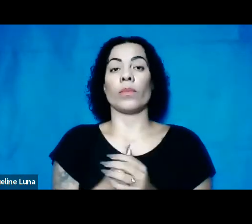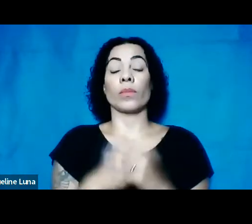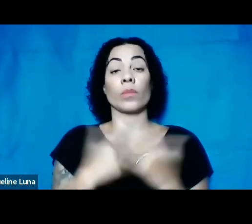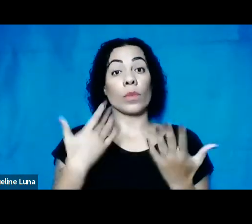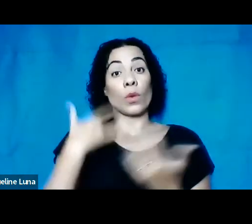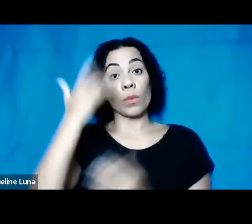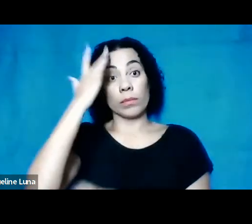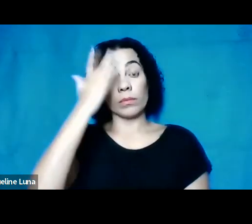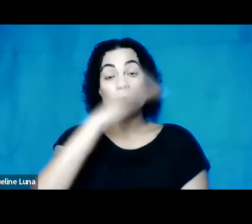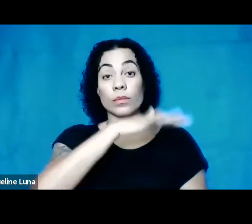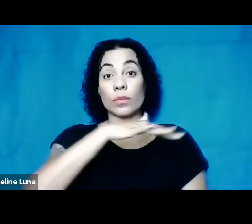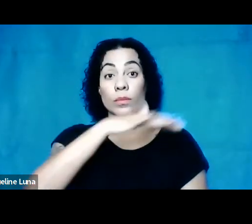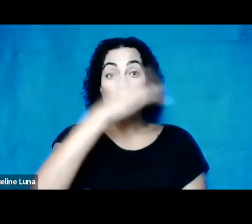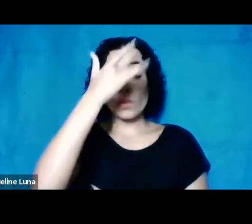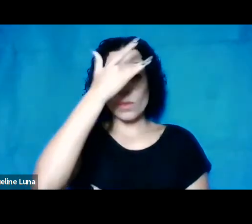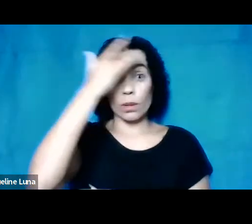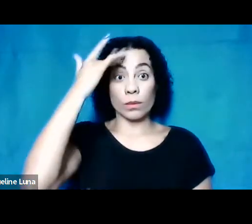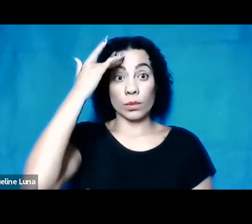pessoas,